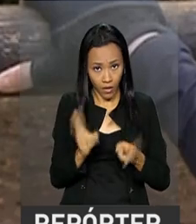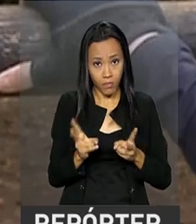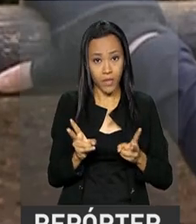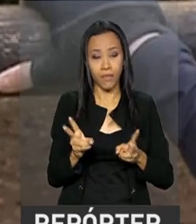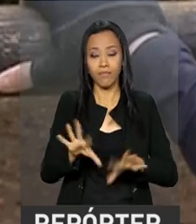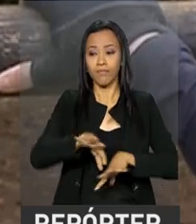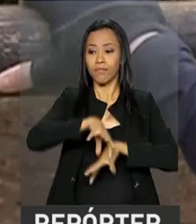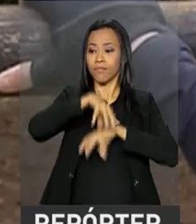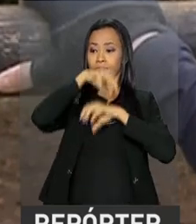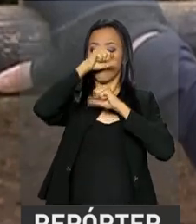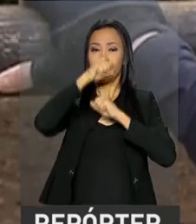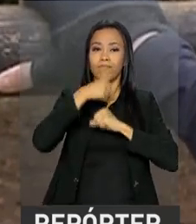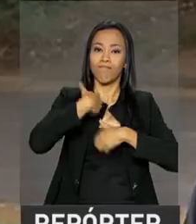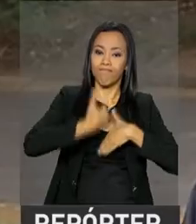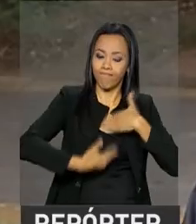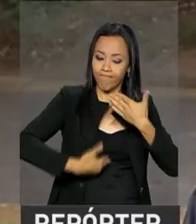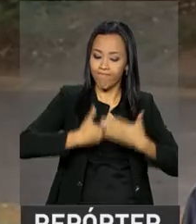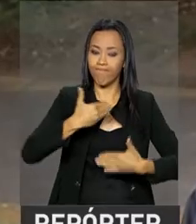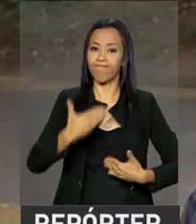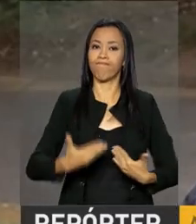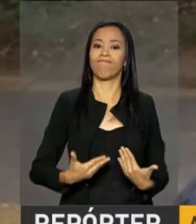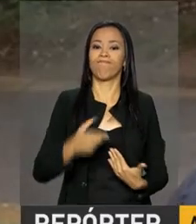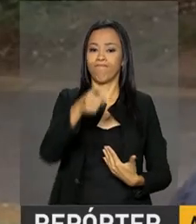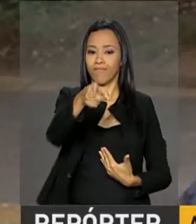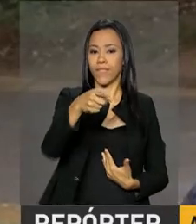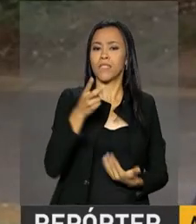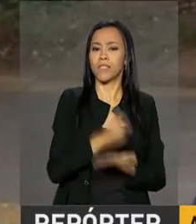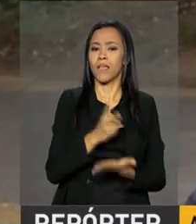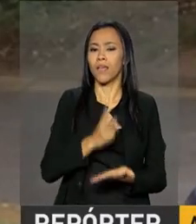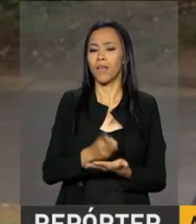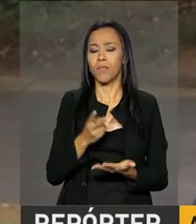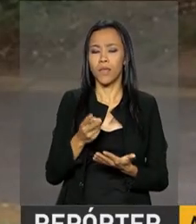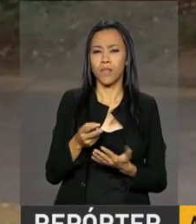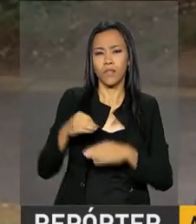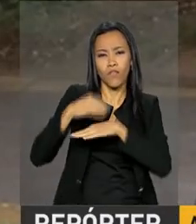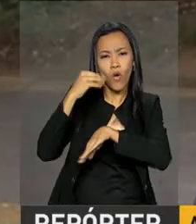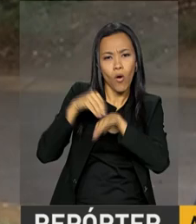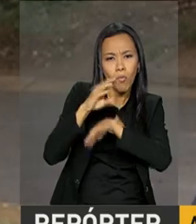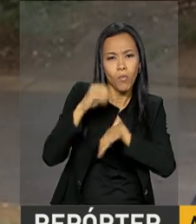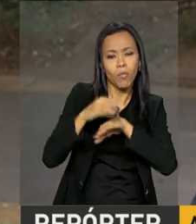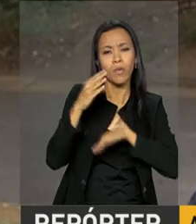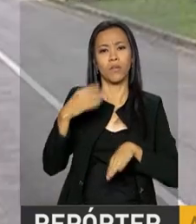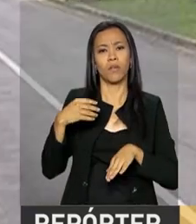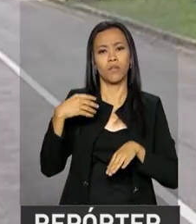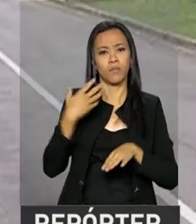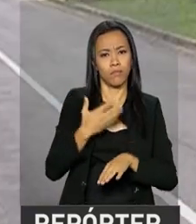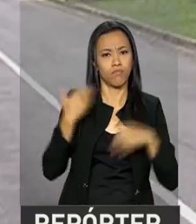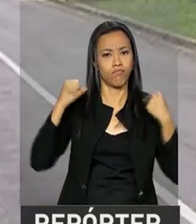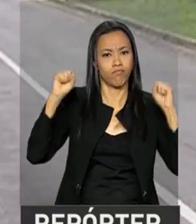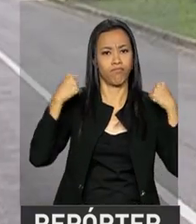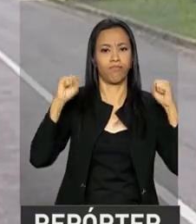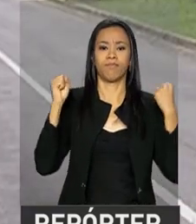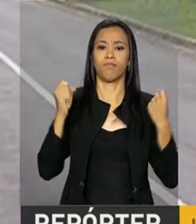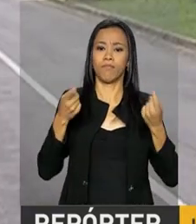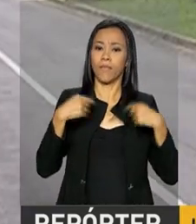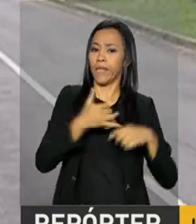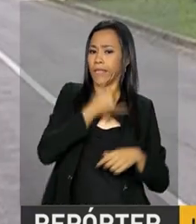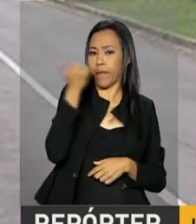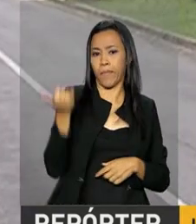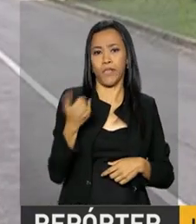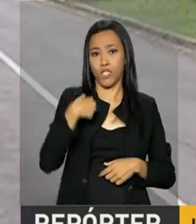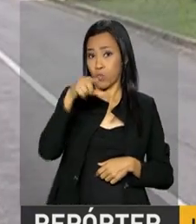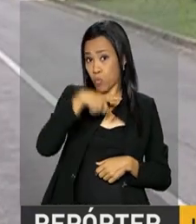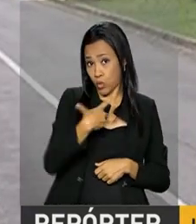respirando respondendo né a gente tem que est sempre se atualizando se mantendo em atividade né independentemente de ser uma